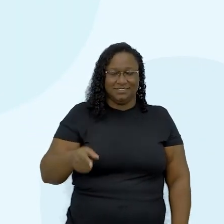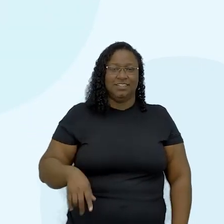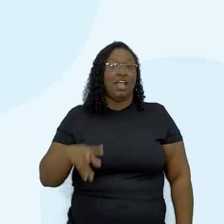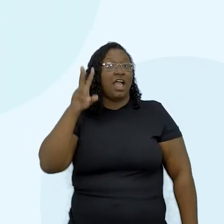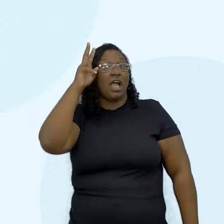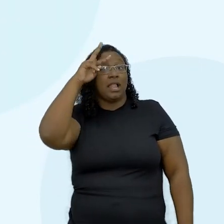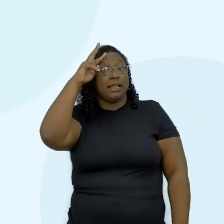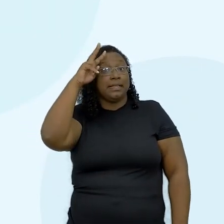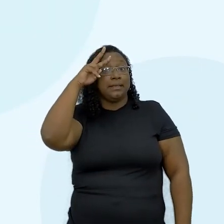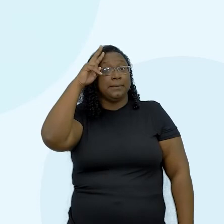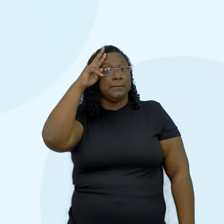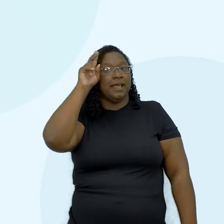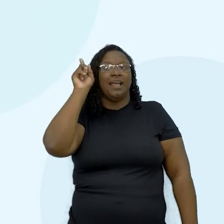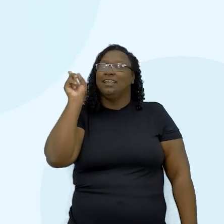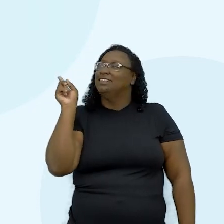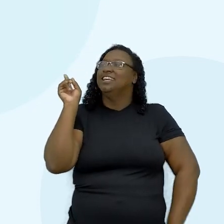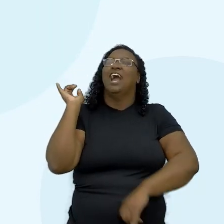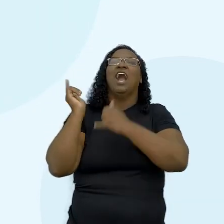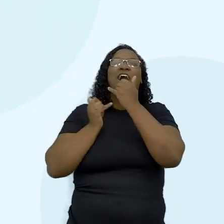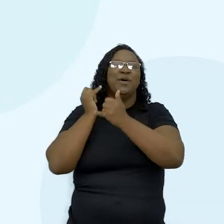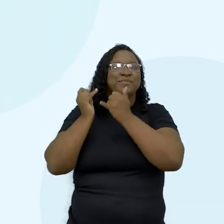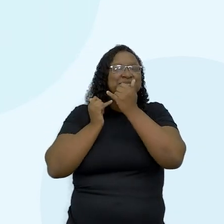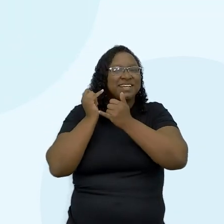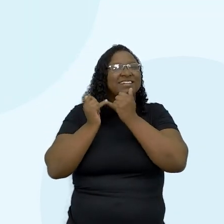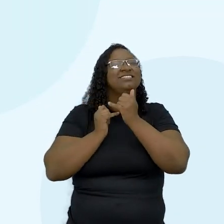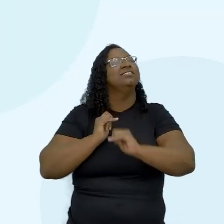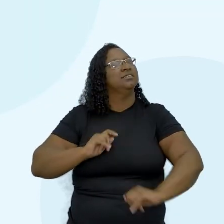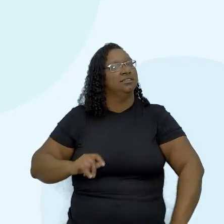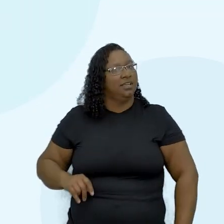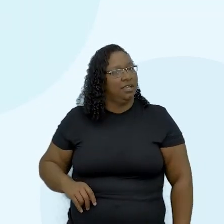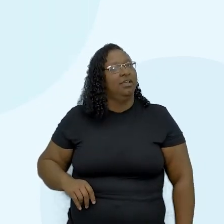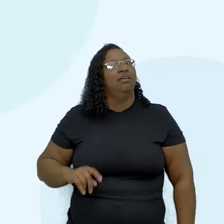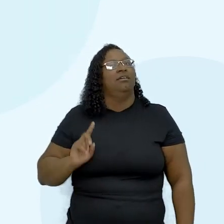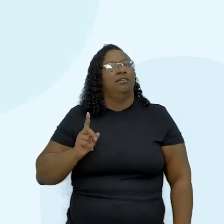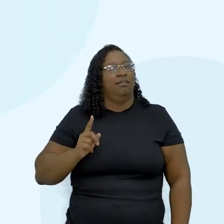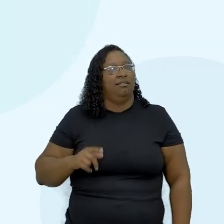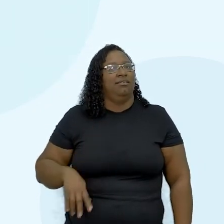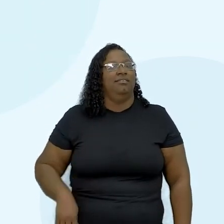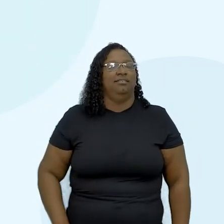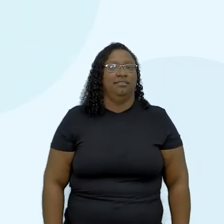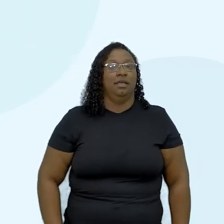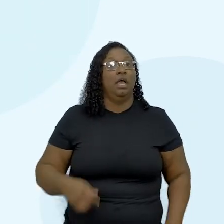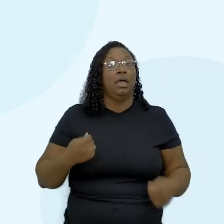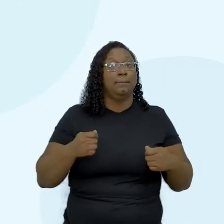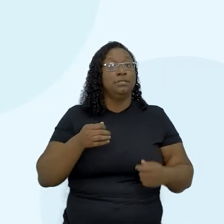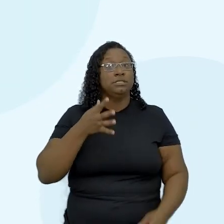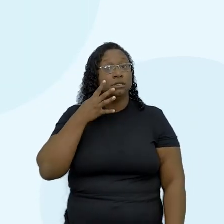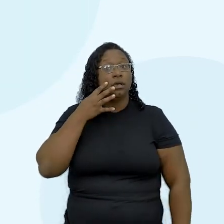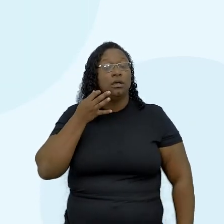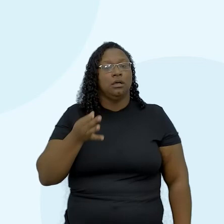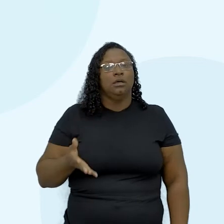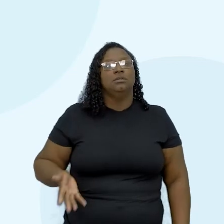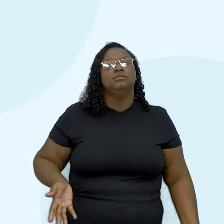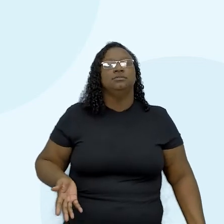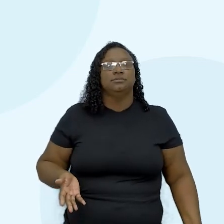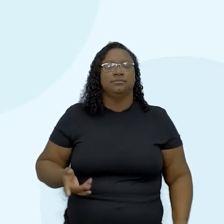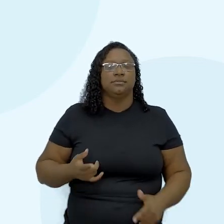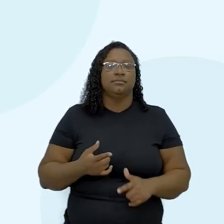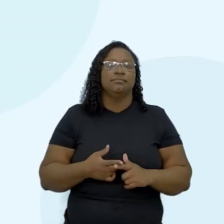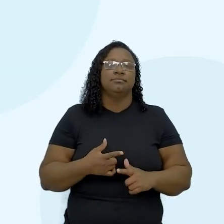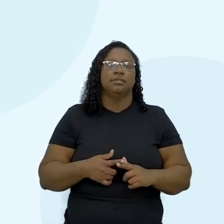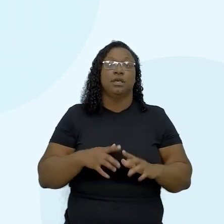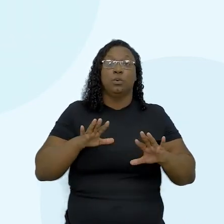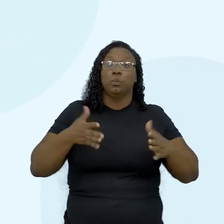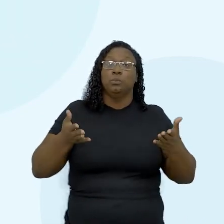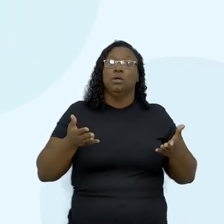lembrar? Que tem pegadinha. Que tem pegadinha. É. Nem sempre, mas não é sempre que acontece. Então o que a gente faz? Eu aprendi errado de novo, então. Quando